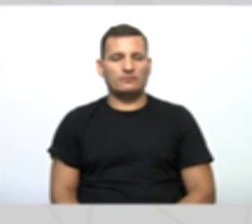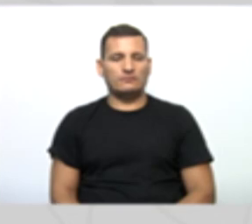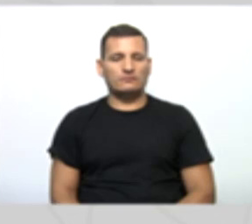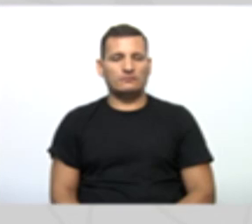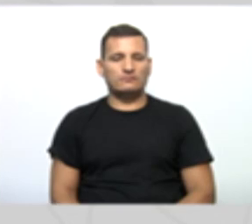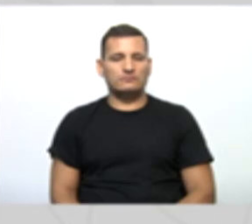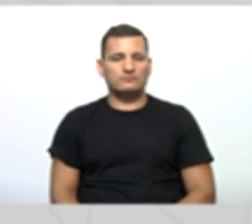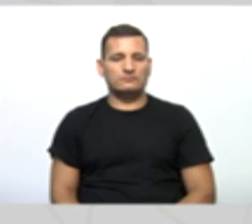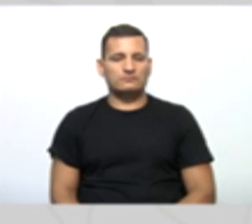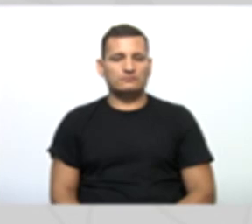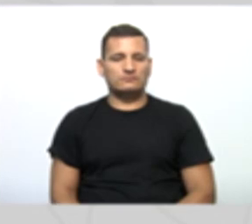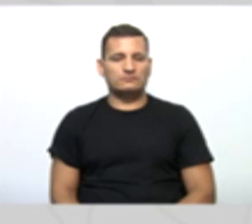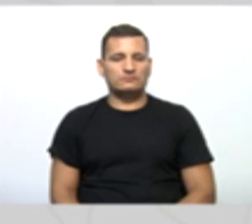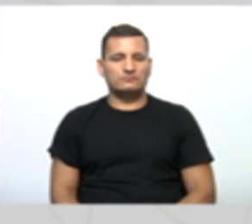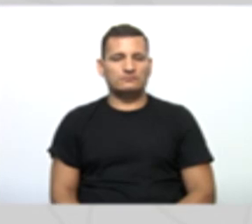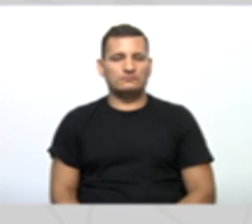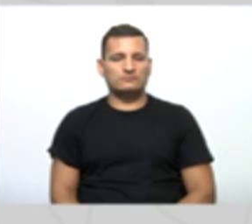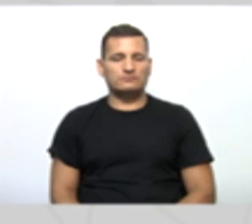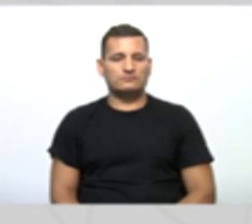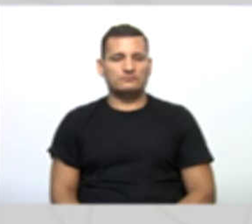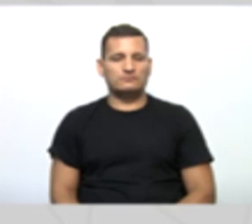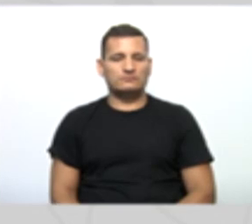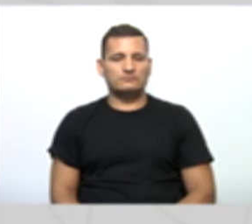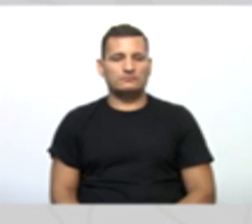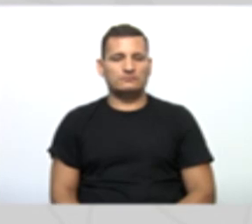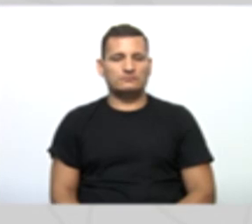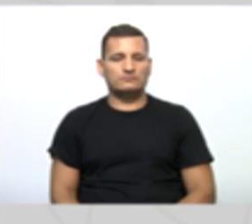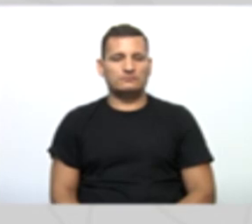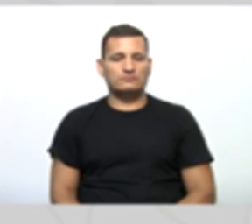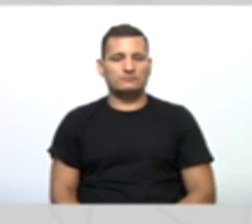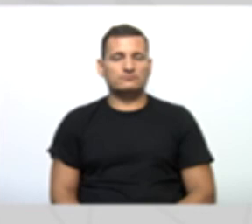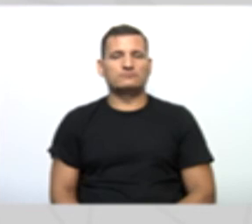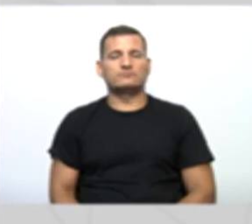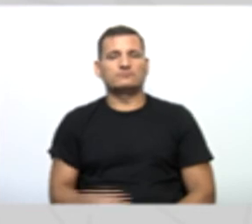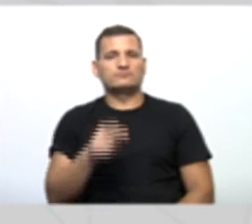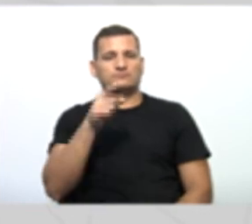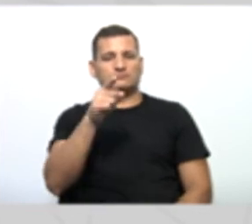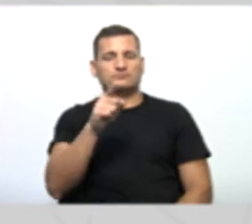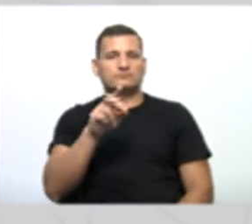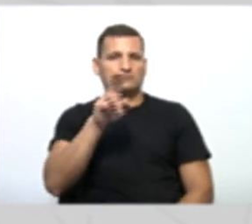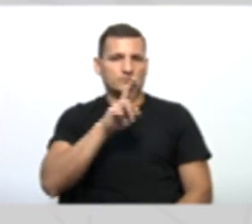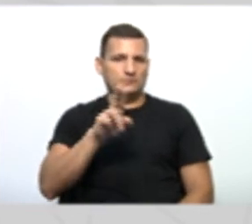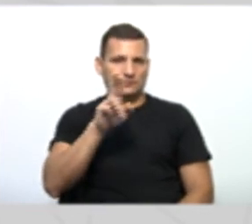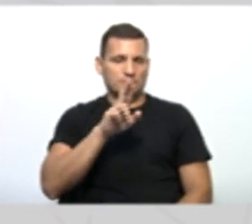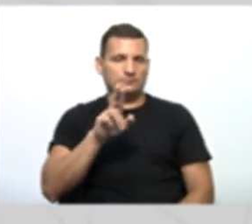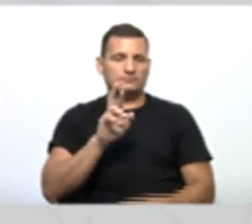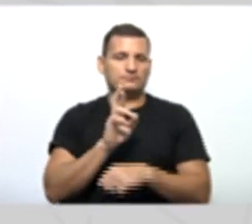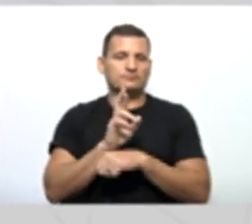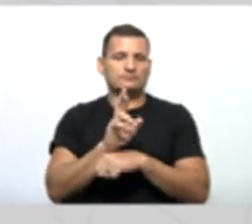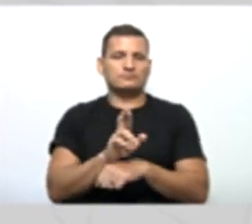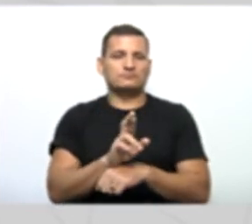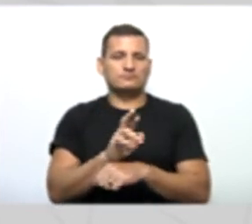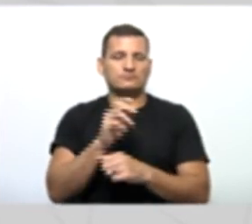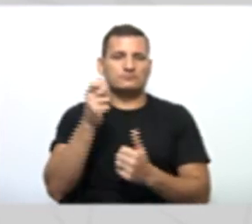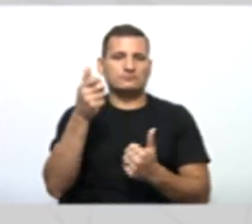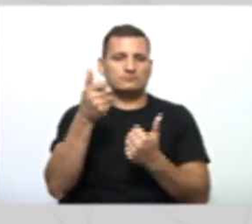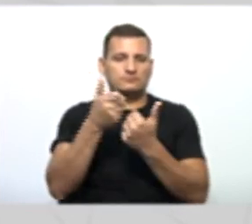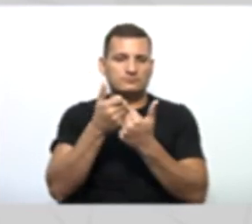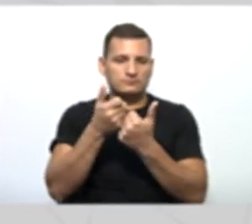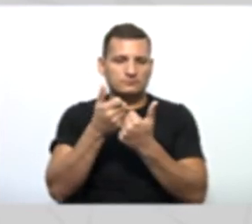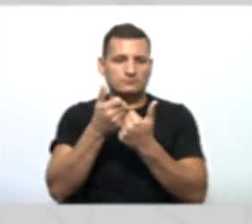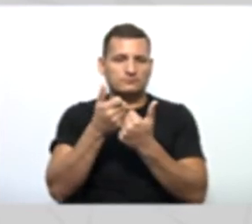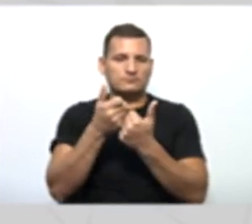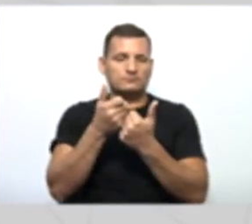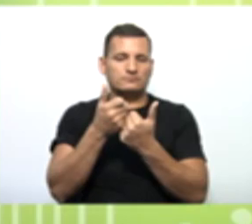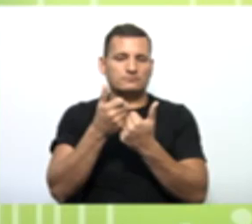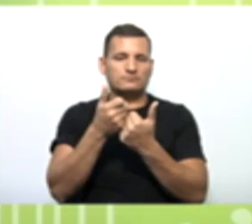preocupação é essa. É você aplicar os recursos de proximidade.